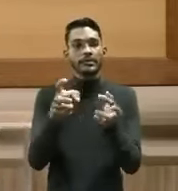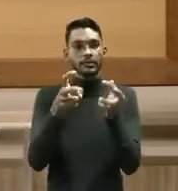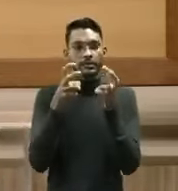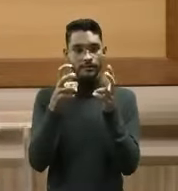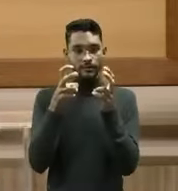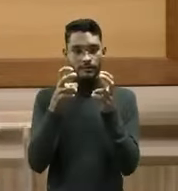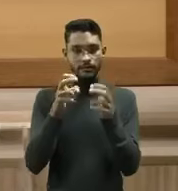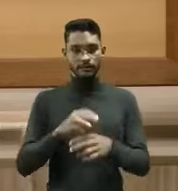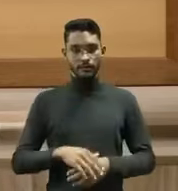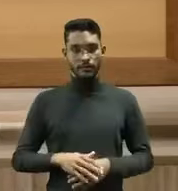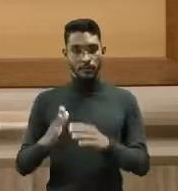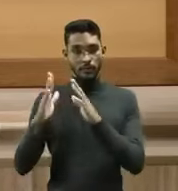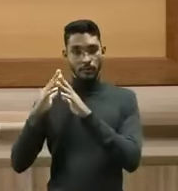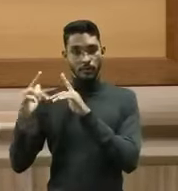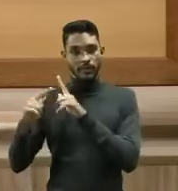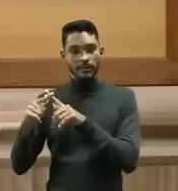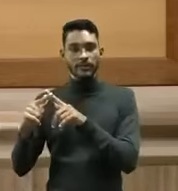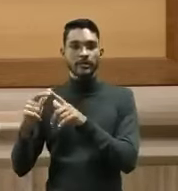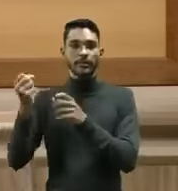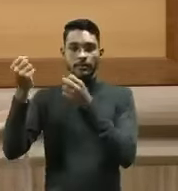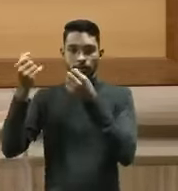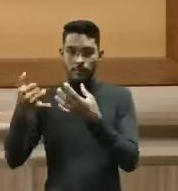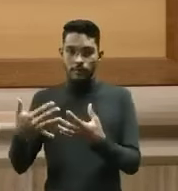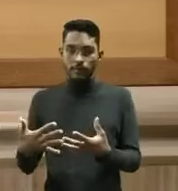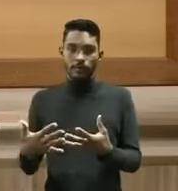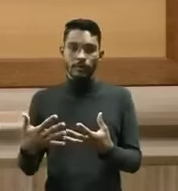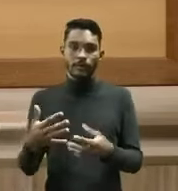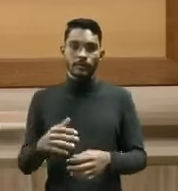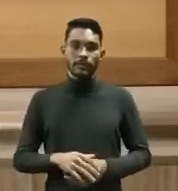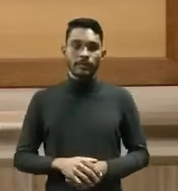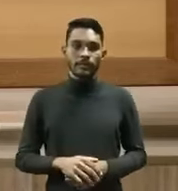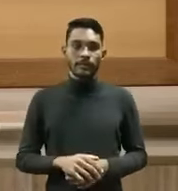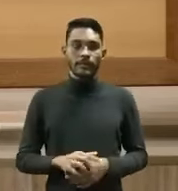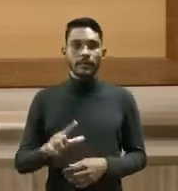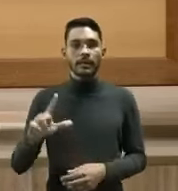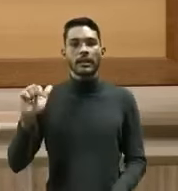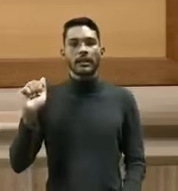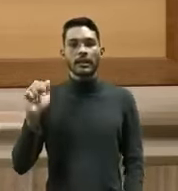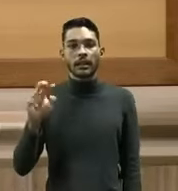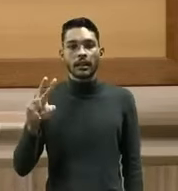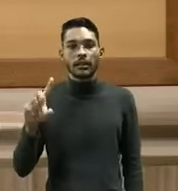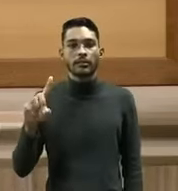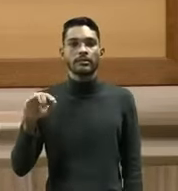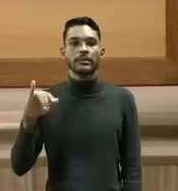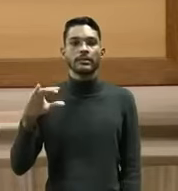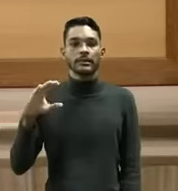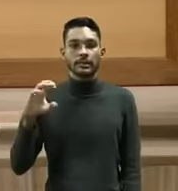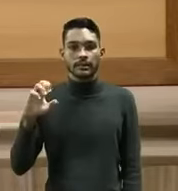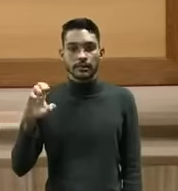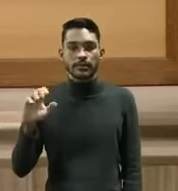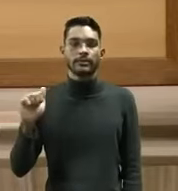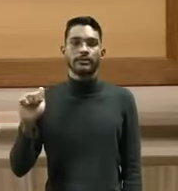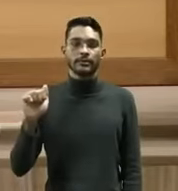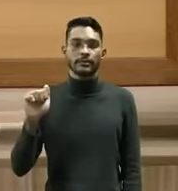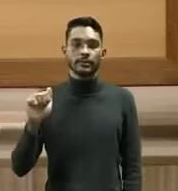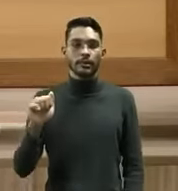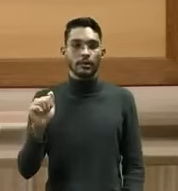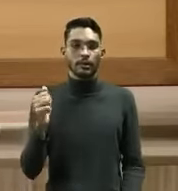problema de ortodoxia ela não é acusada de heresia Ouçam bem isso ela não é acusada de